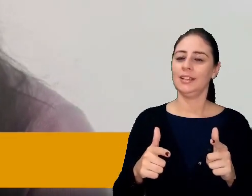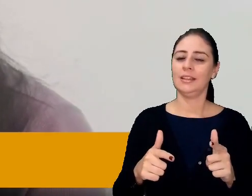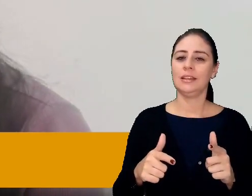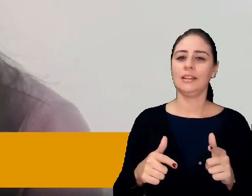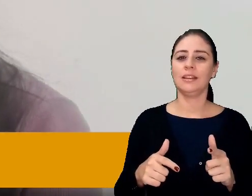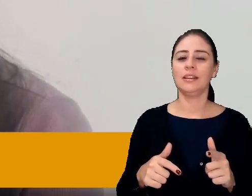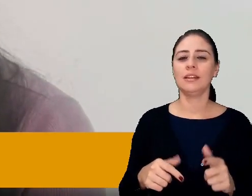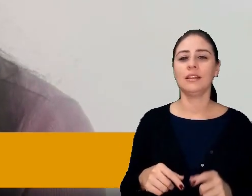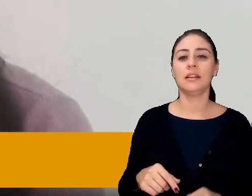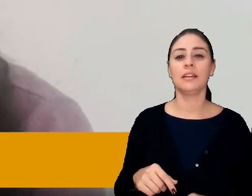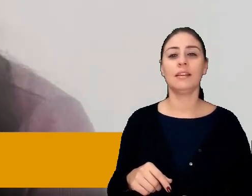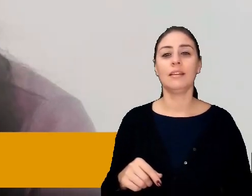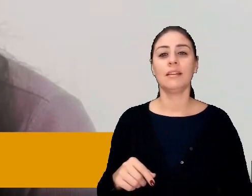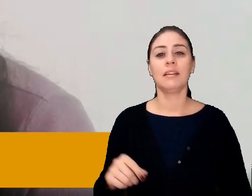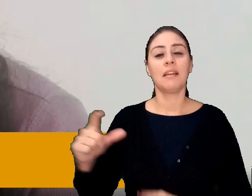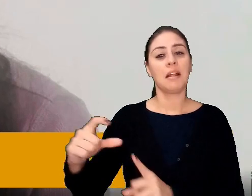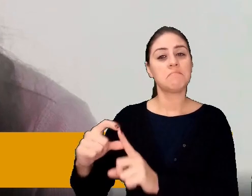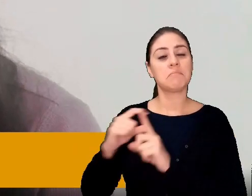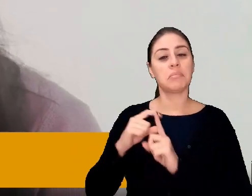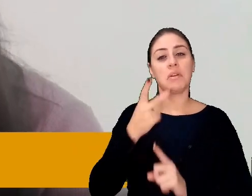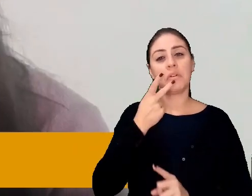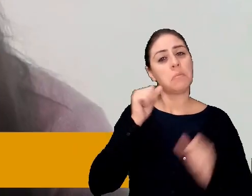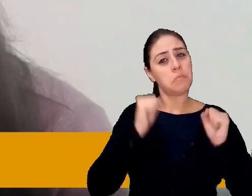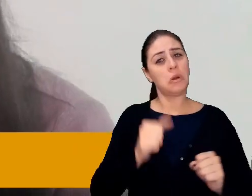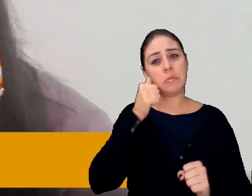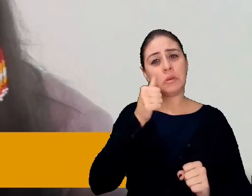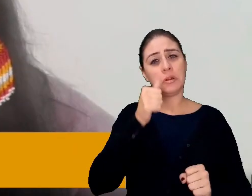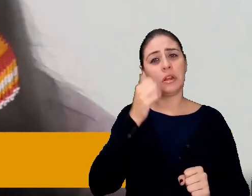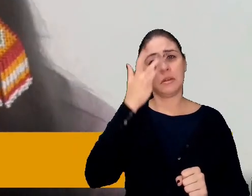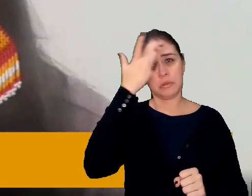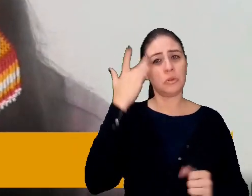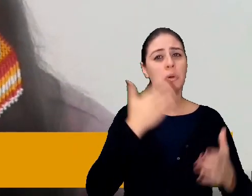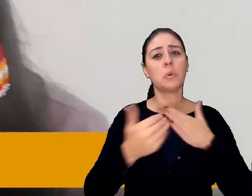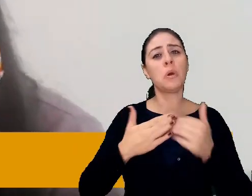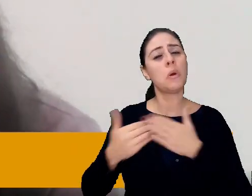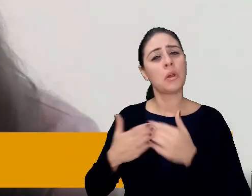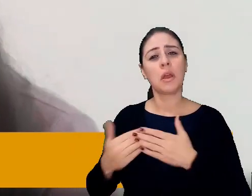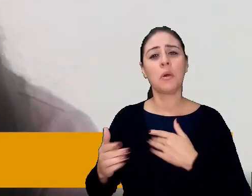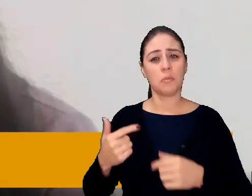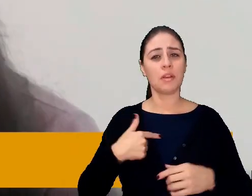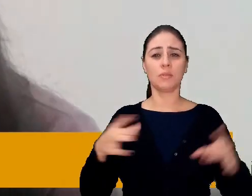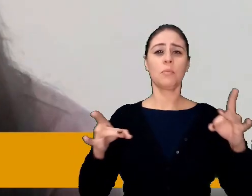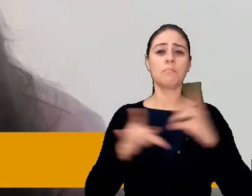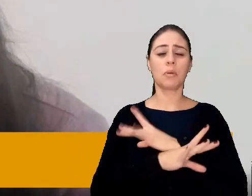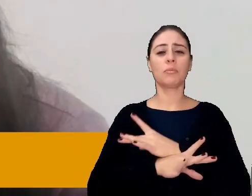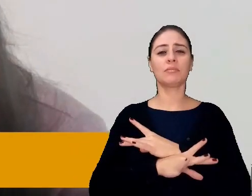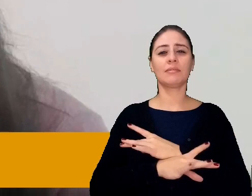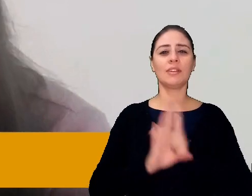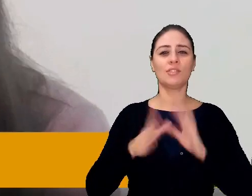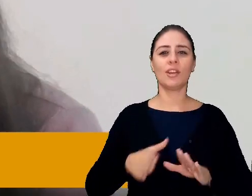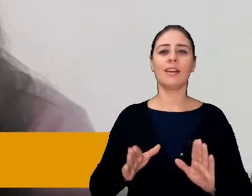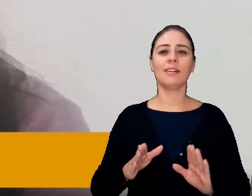disse: pode ser qualquer pessoa, eu tô pronta para fazer o que o Ziangrê quer, sabe? Tipo,